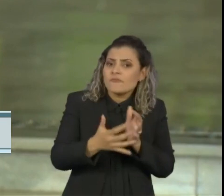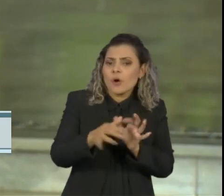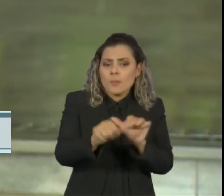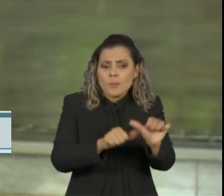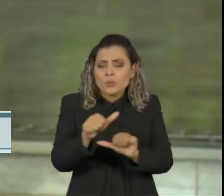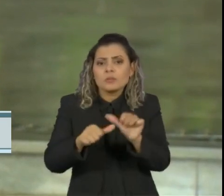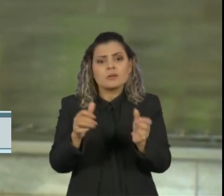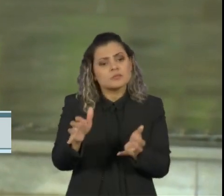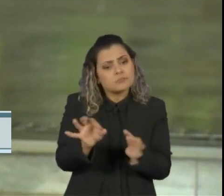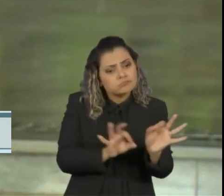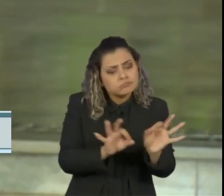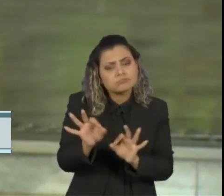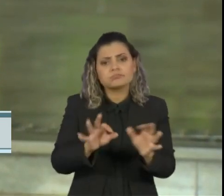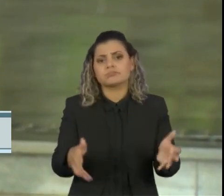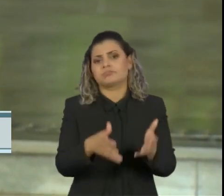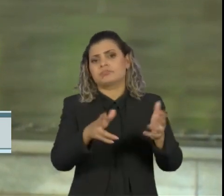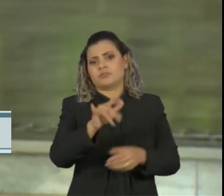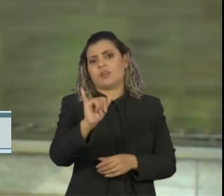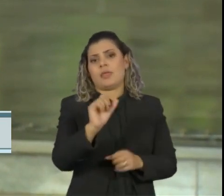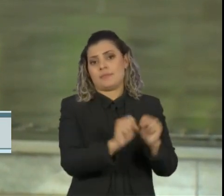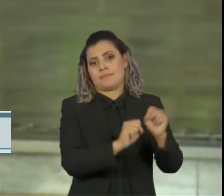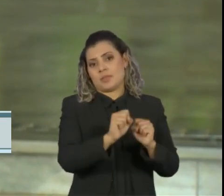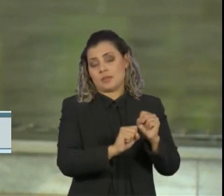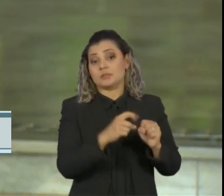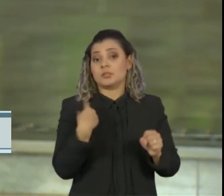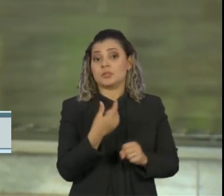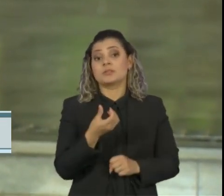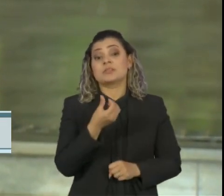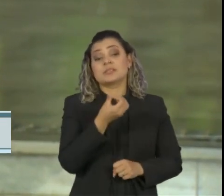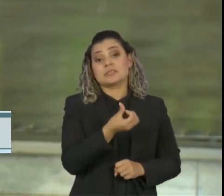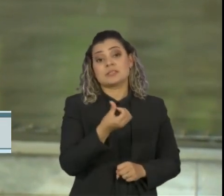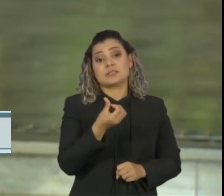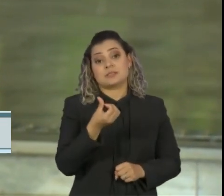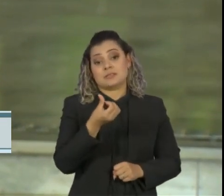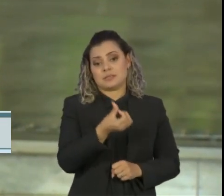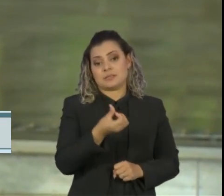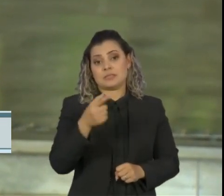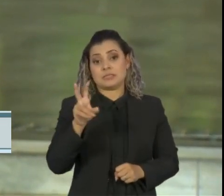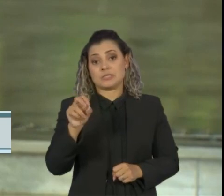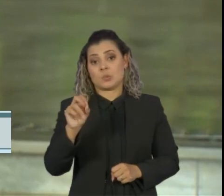além das que já foram divulgadas. Nós colocamos mais de 650 milhões em